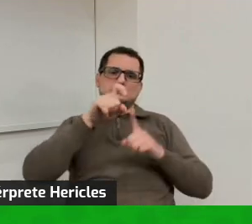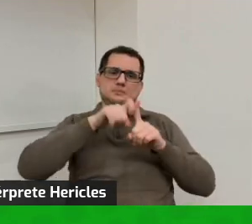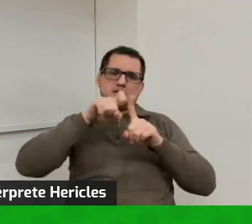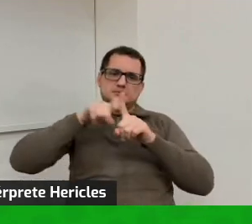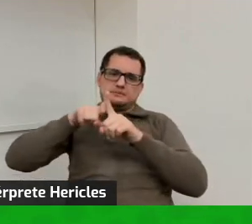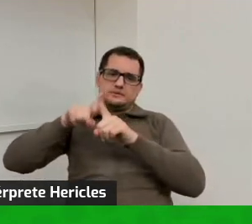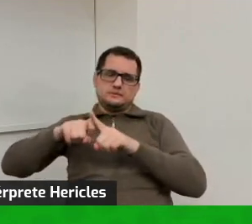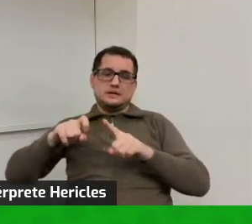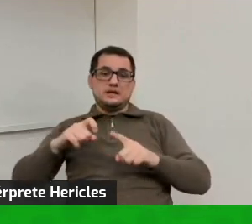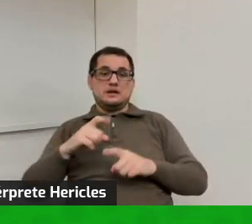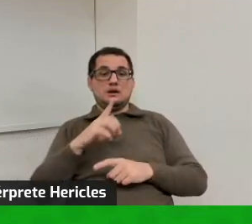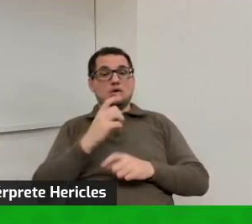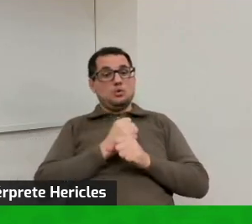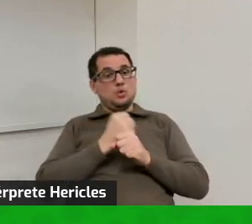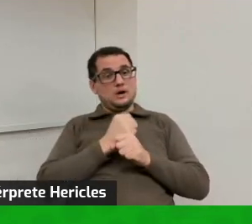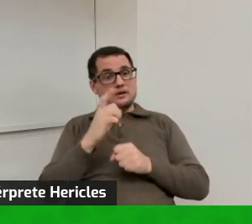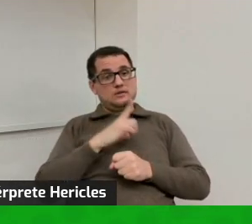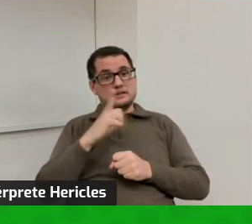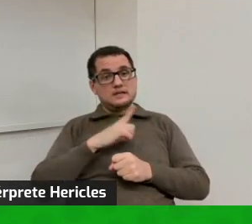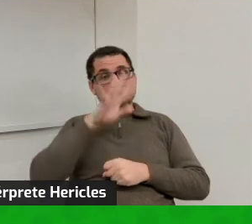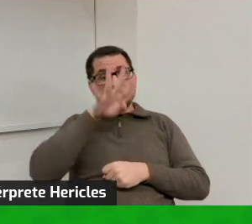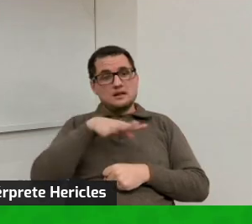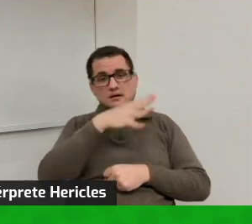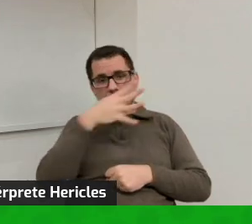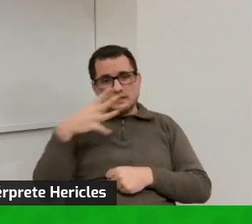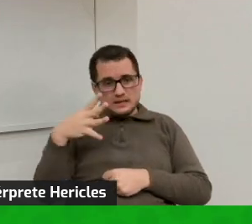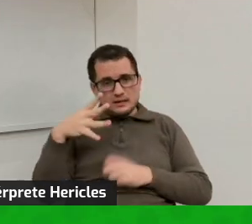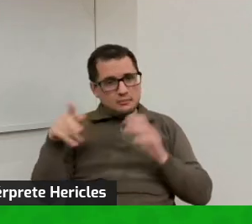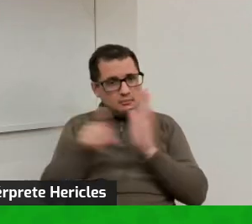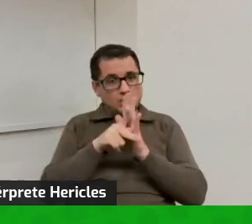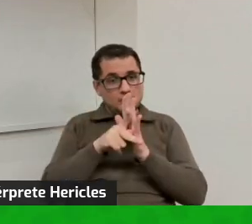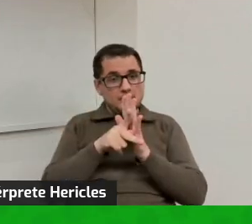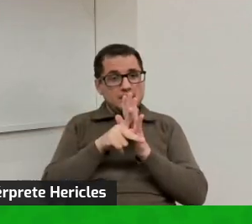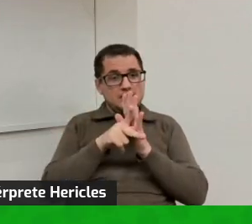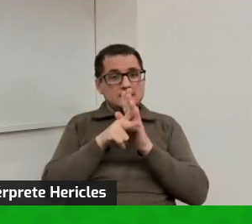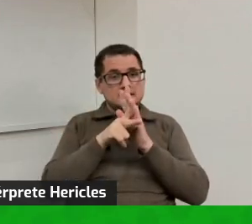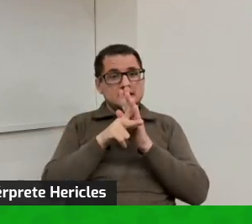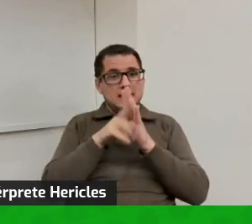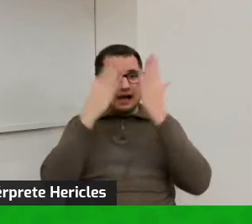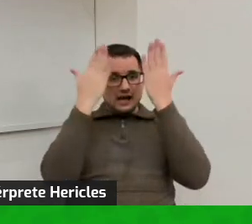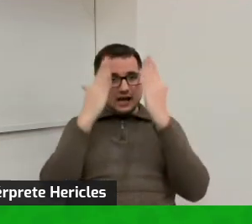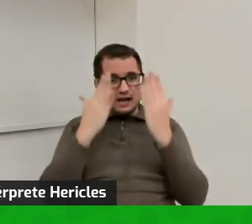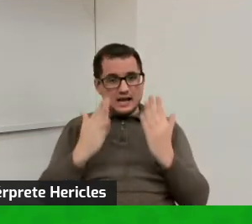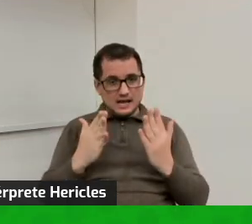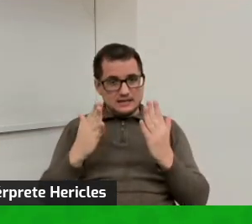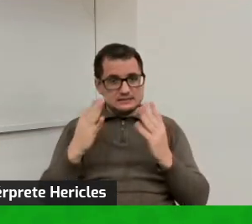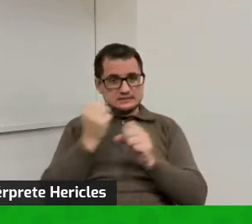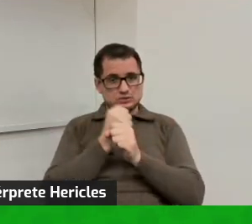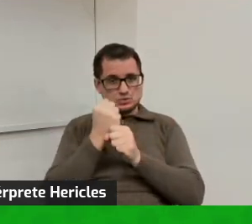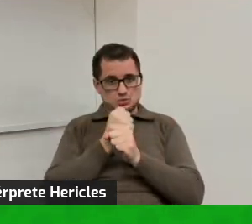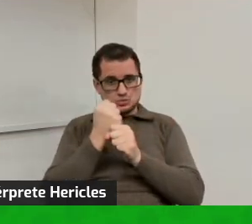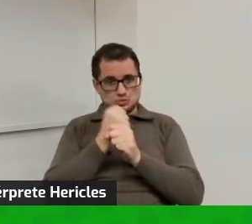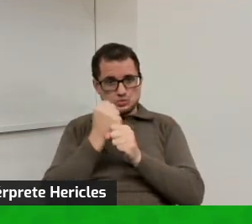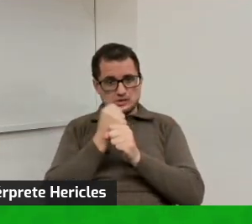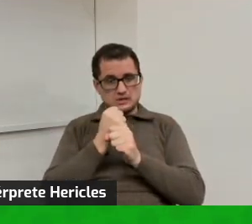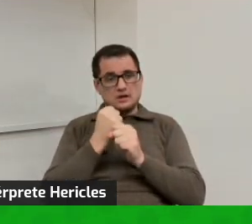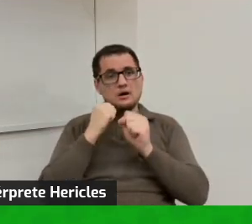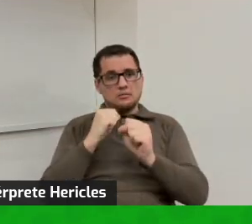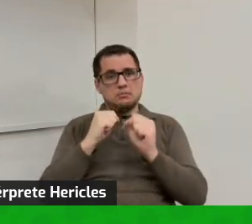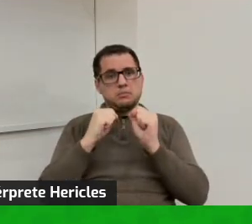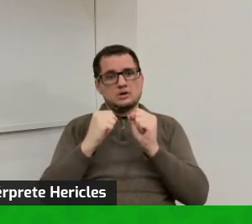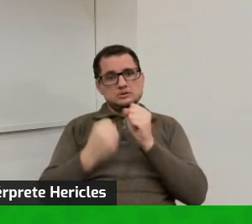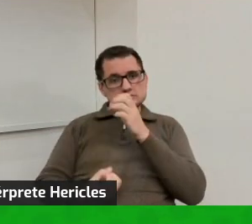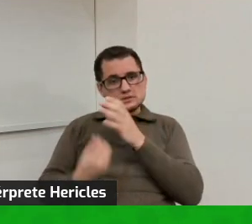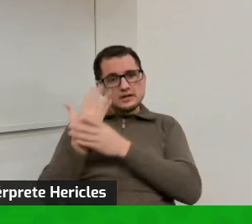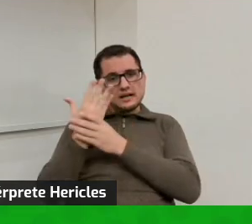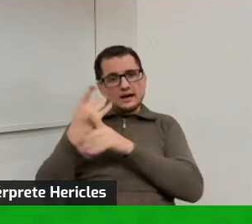12 meses, e eu vou ter minha planilhinha de base aqui. E aí é onde eu posso criar os meus gráficos mais